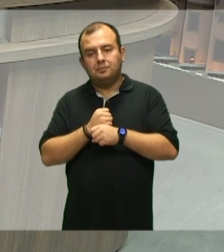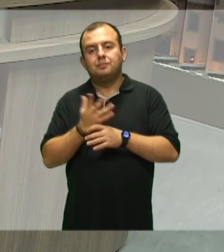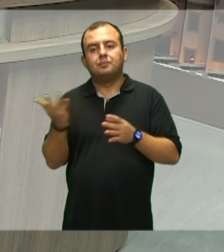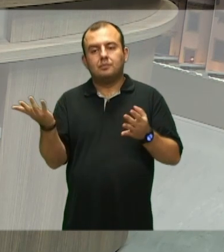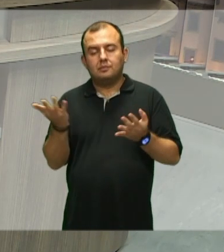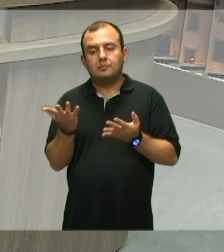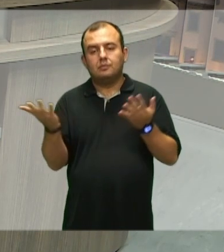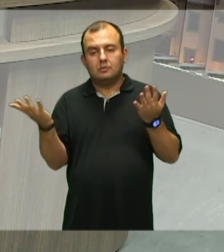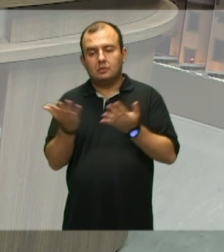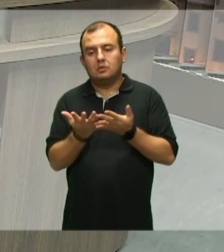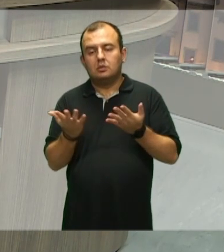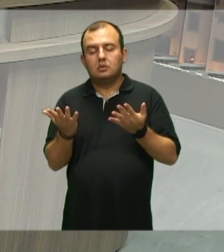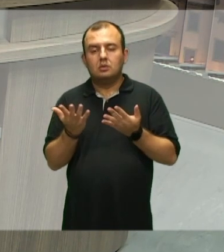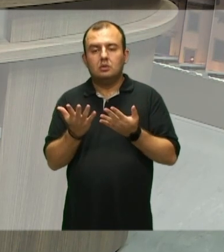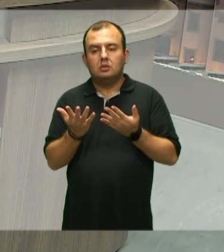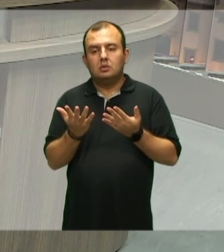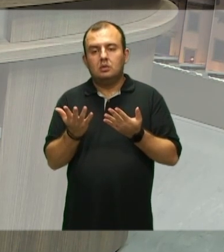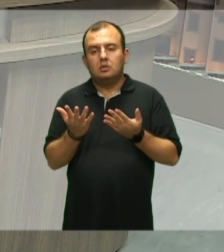eles